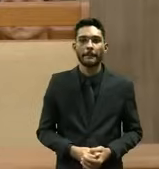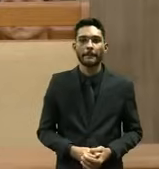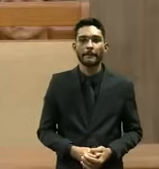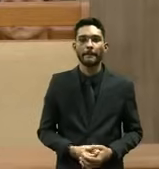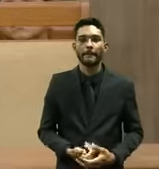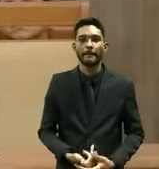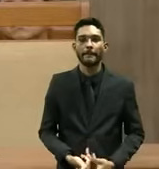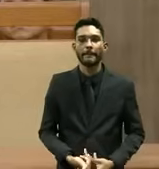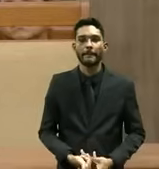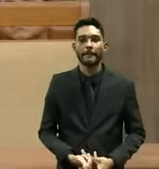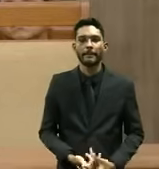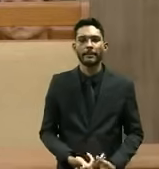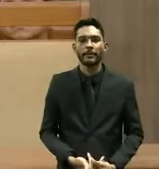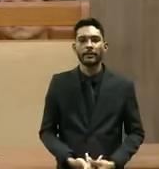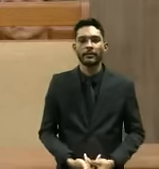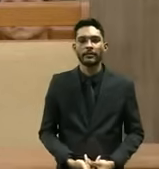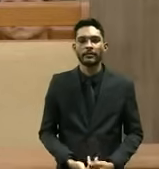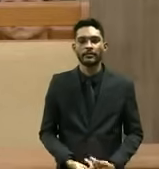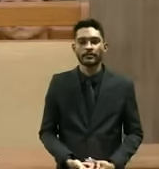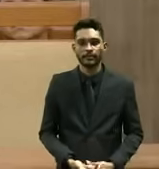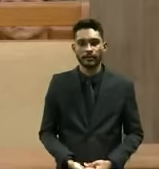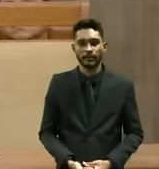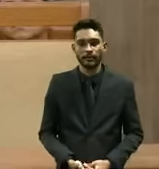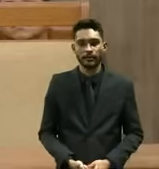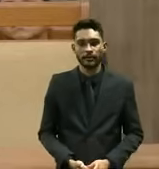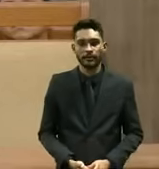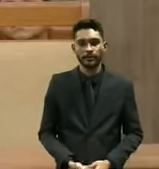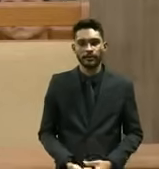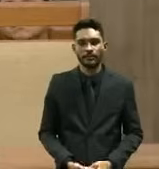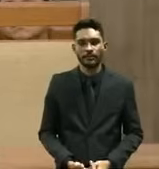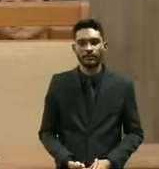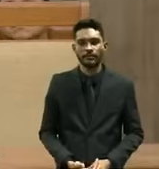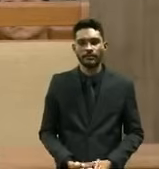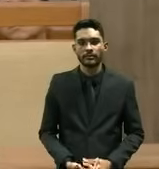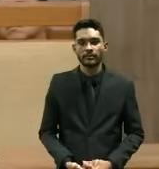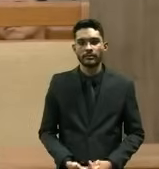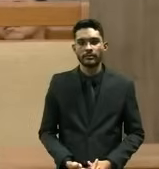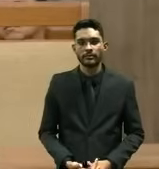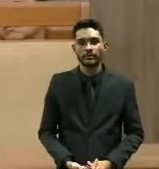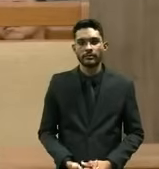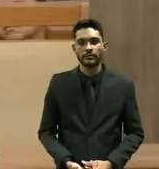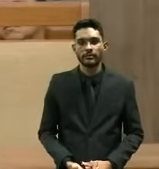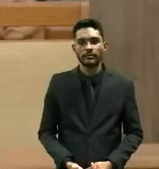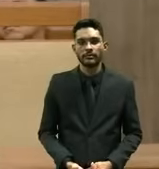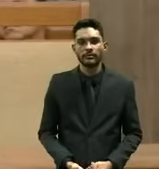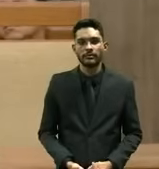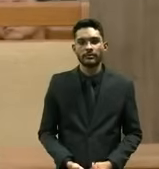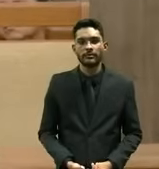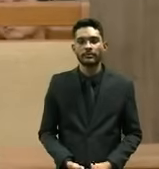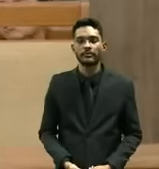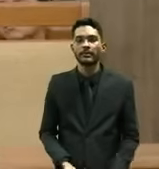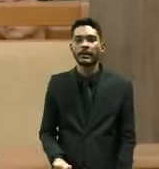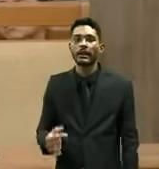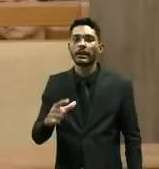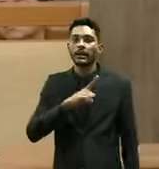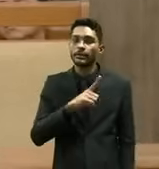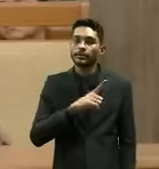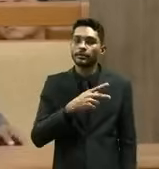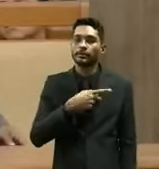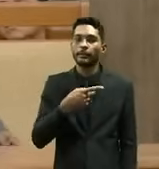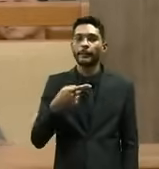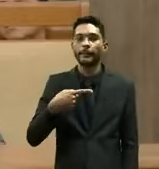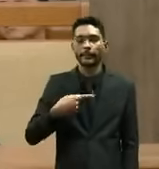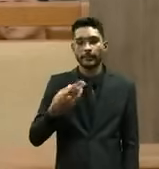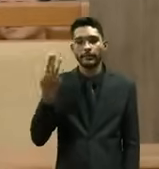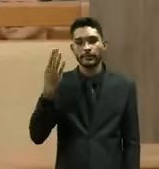mesmo teve um pastor batista que foi buscar a experiência com o Espírito Santo e ele estava orando quase um mês e um dia de